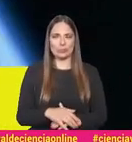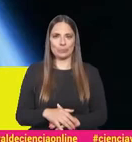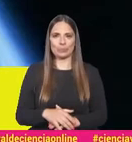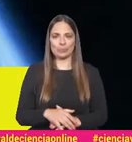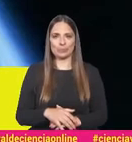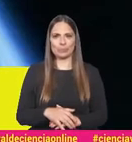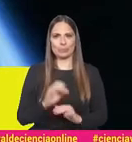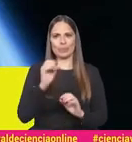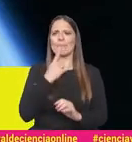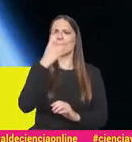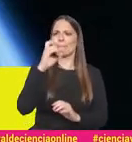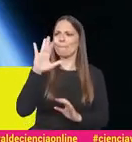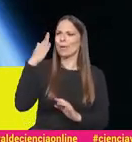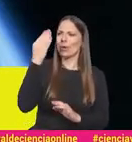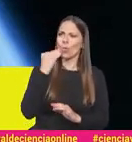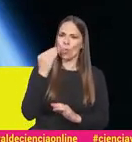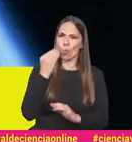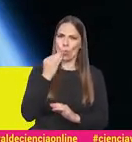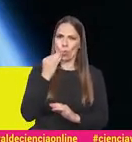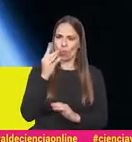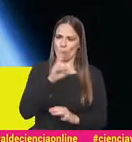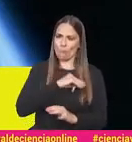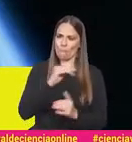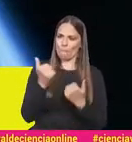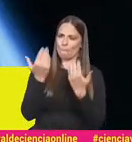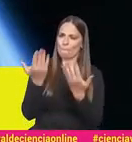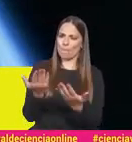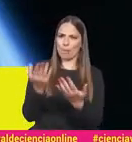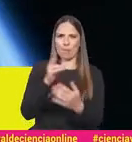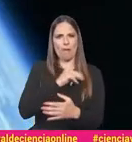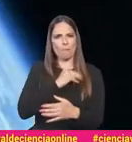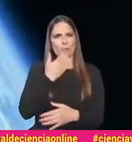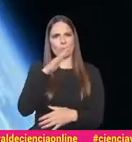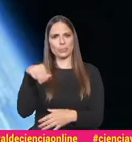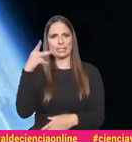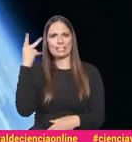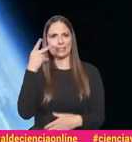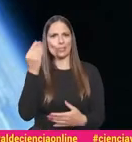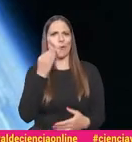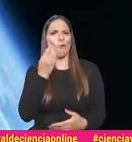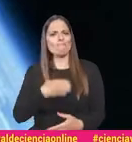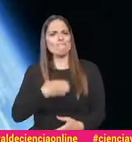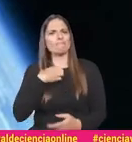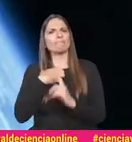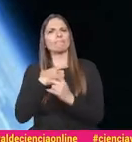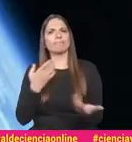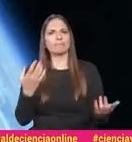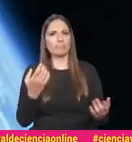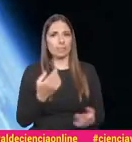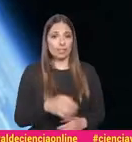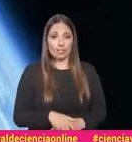Vamos começar por perguntar como é que foi receber este prémio, o grande prémio Ciência Viva? Ah,